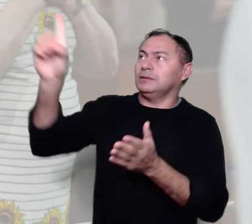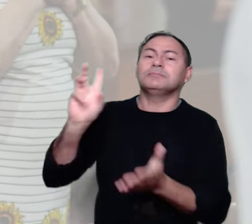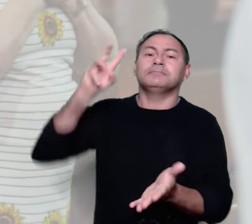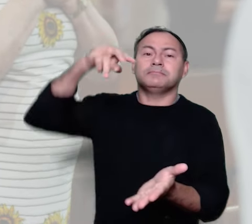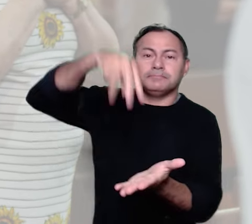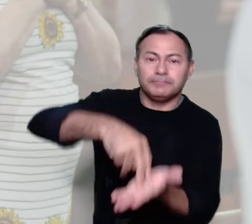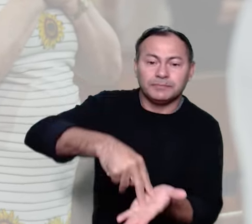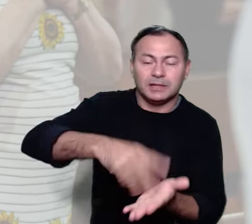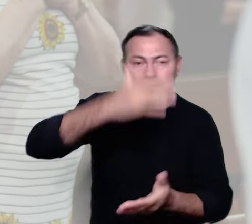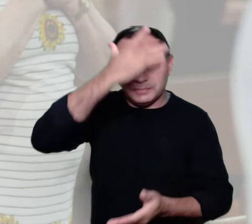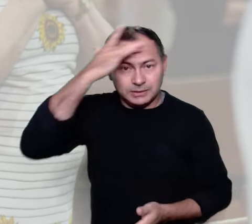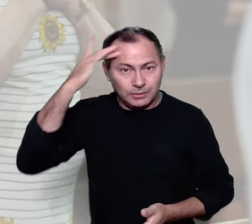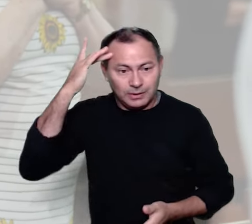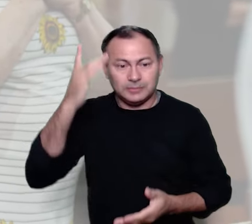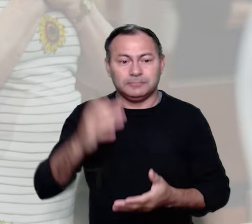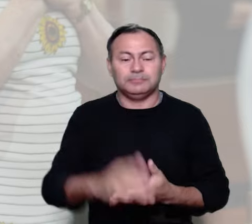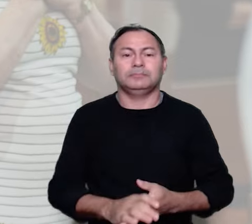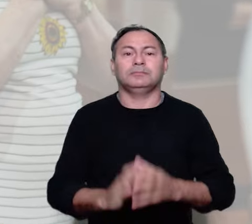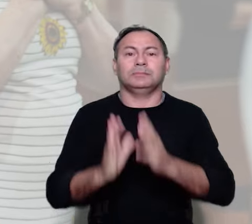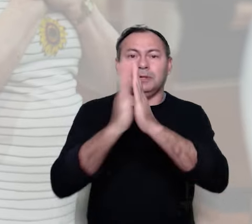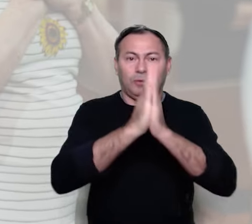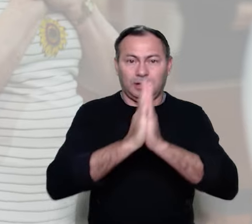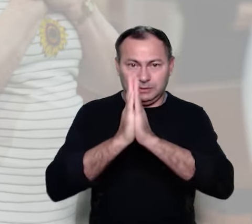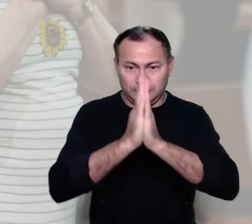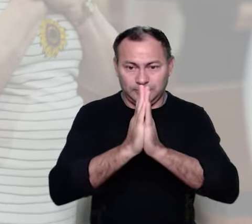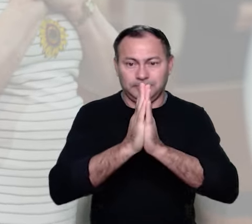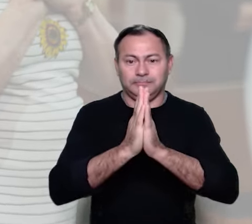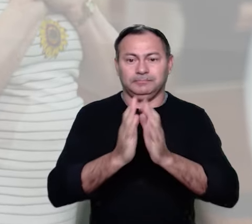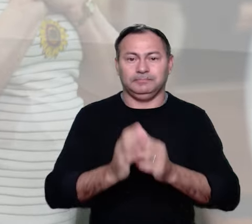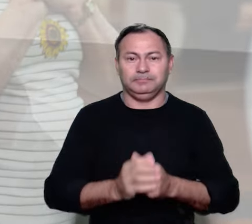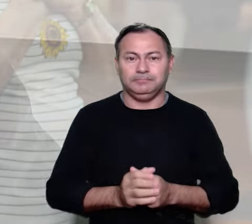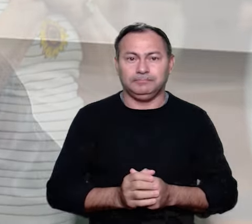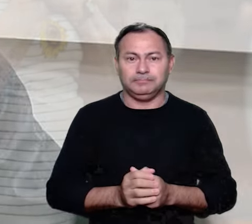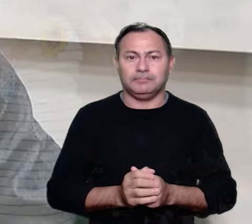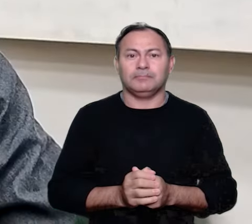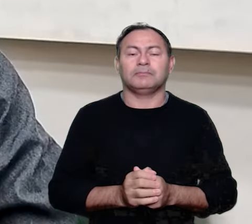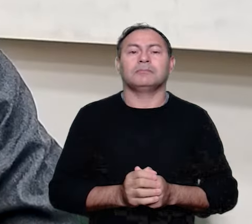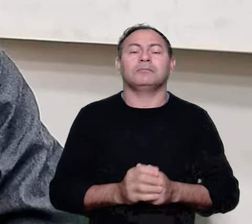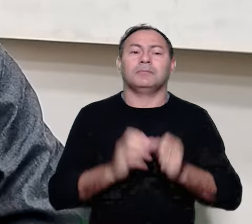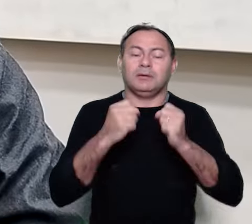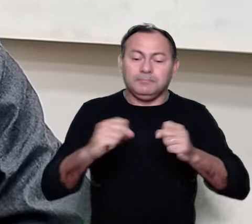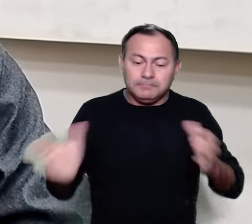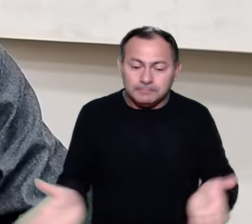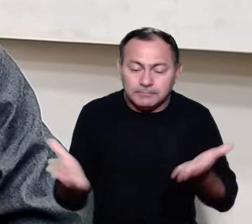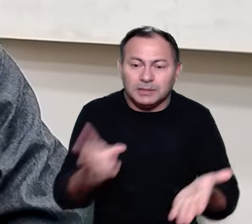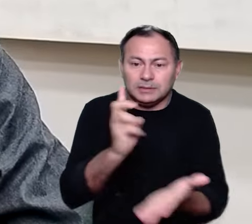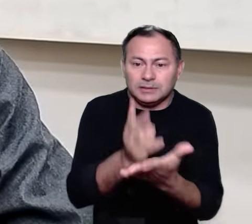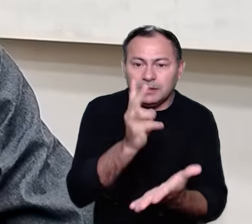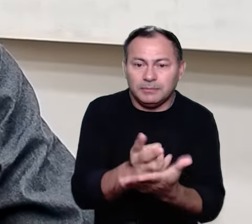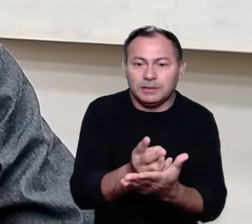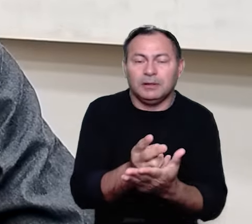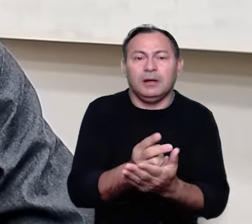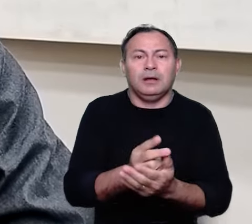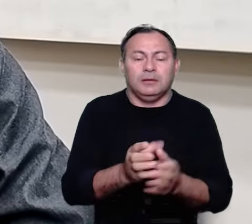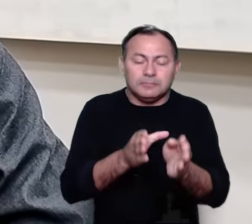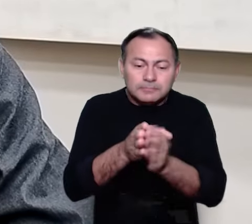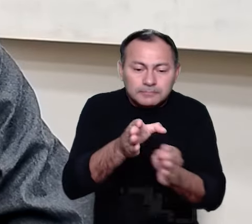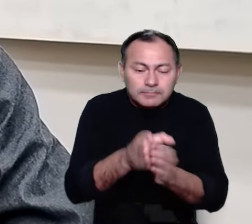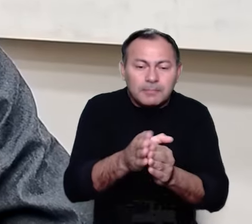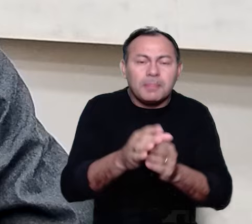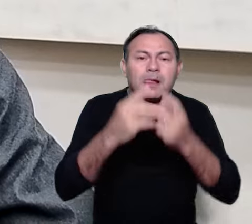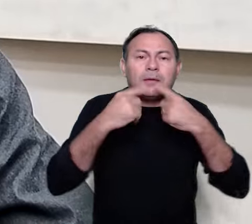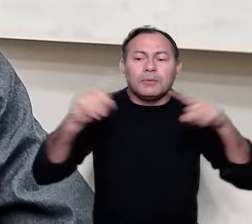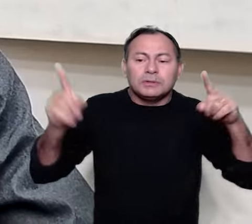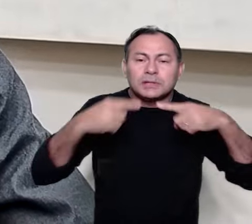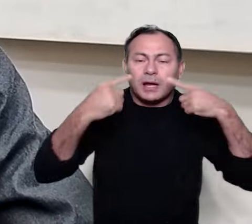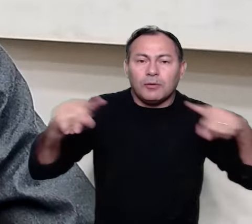a participação dos fiéis e a oração. Devemos promover sempre a formação